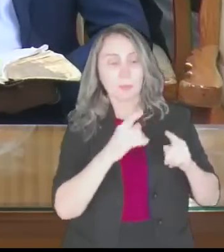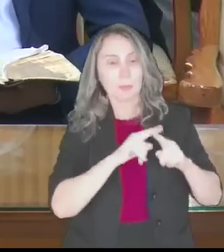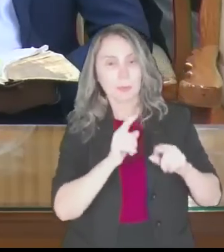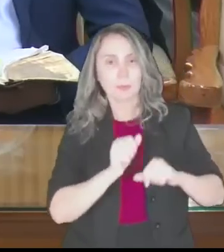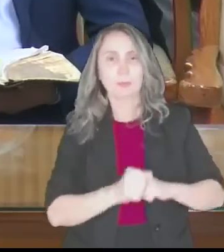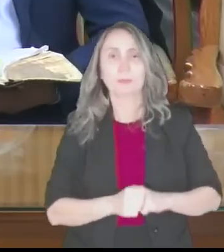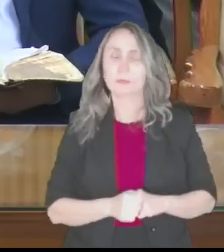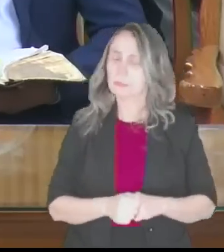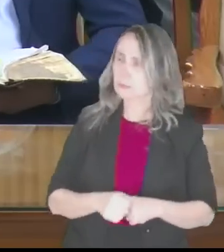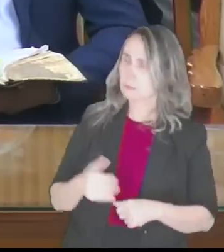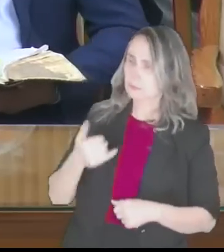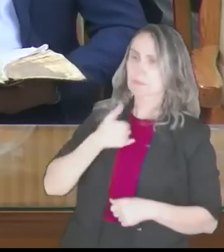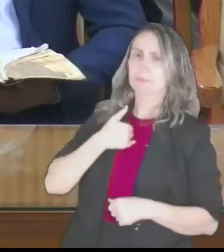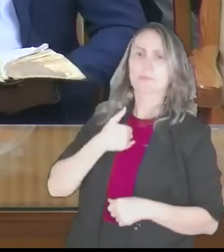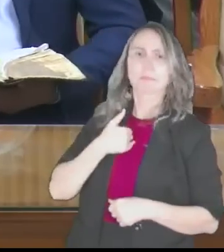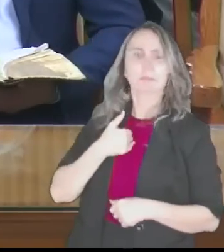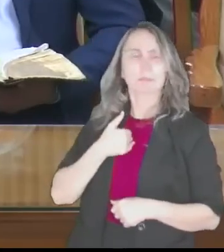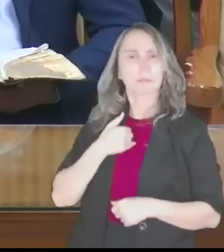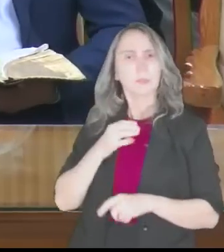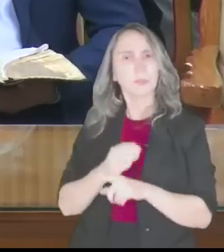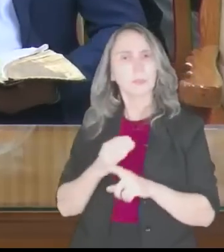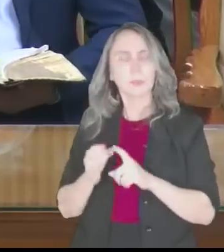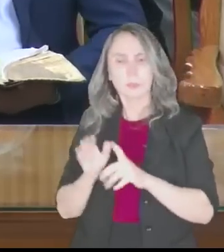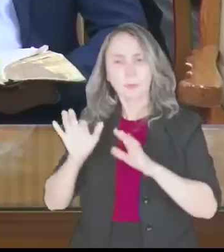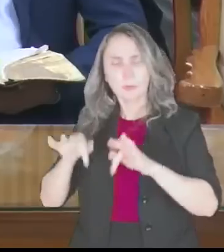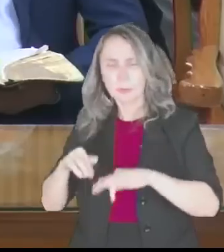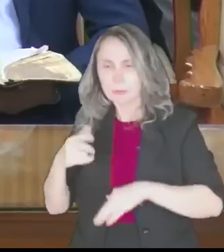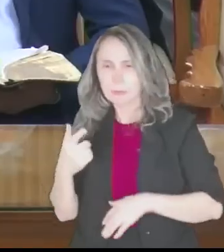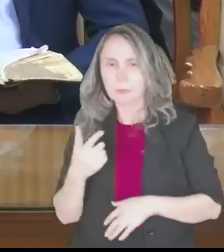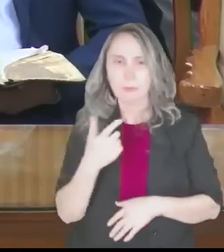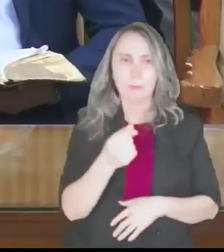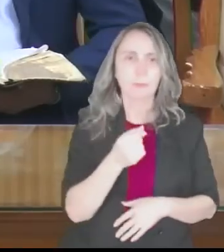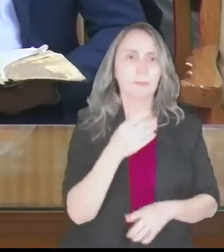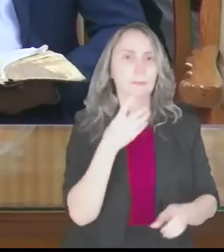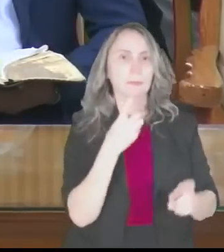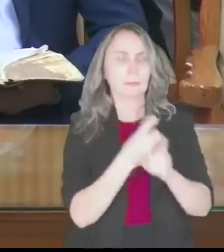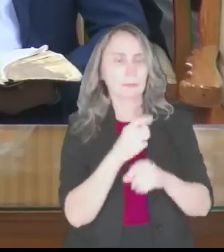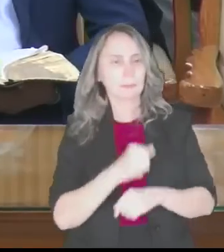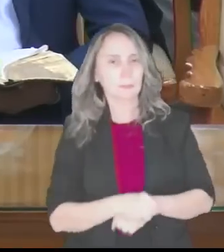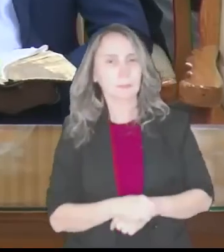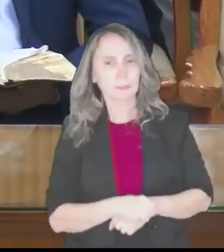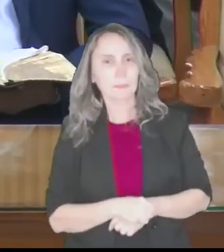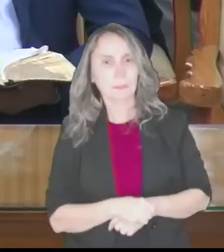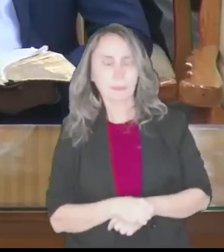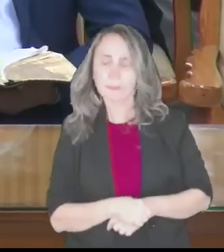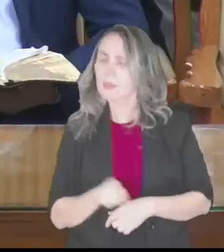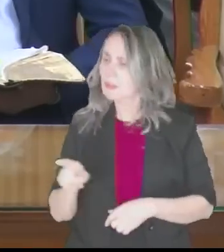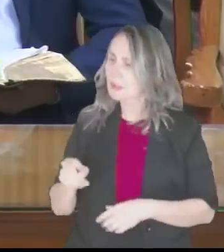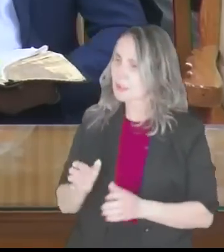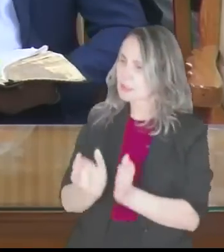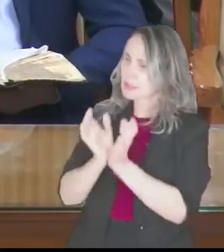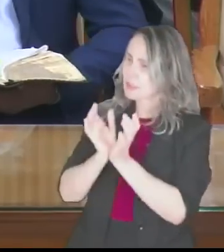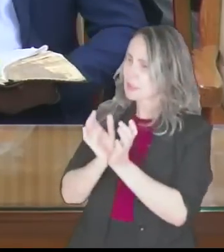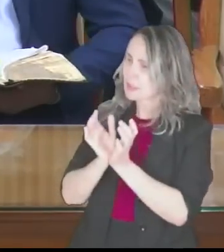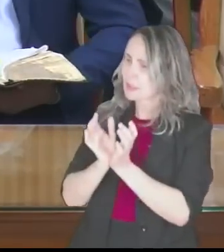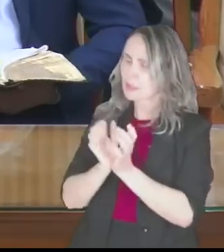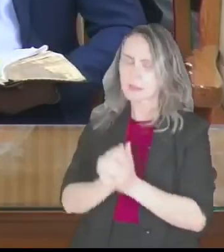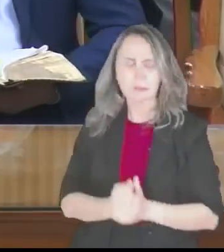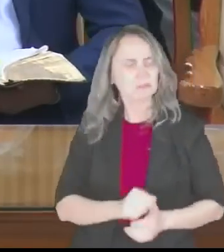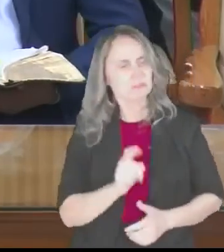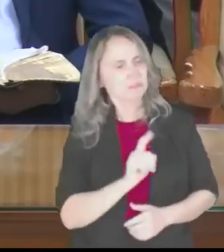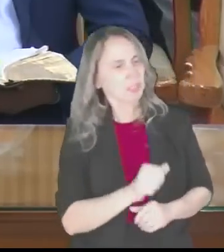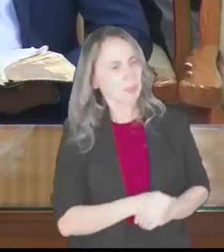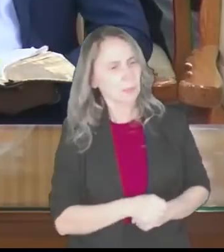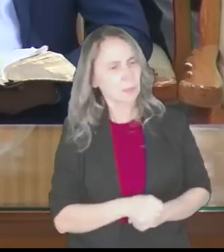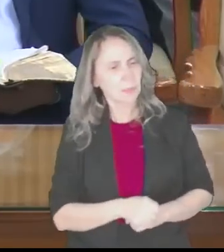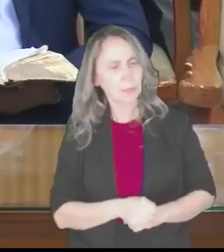tomou a ceia. Quando terminou o culto, saiu e encontrou o irmão. O irmão disse, fulano, você tomou ceia? Ele disse, tomei não. Ele disse, eu também não tomei. Você entregou seu dízimo? Ele